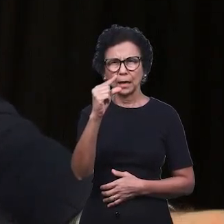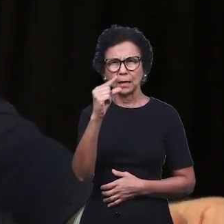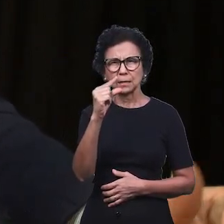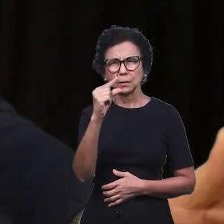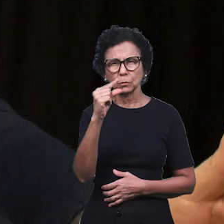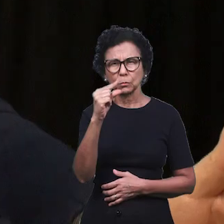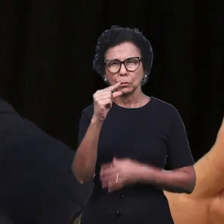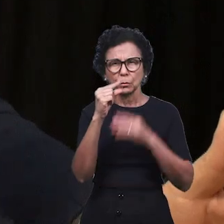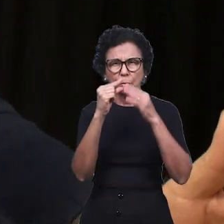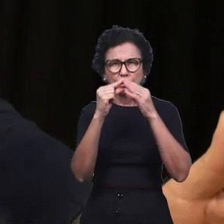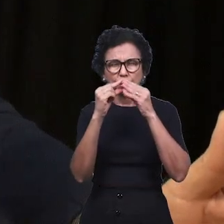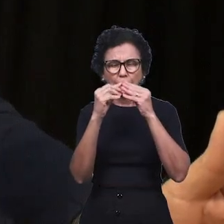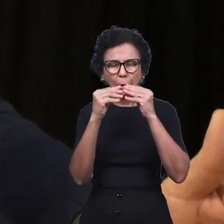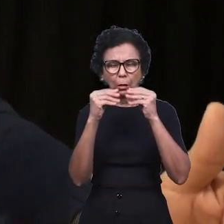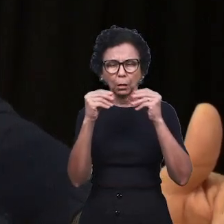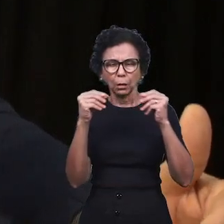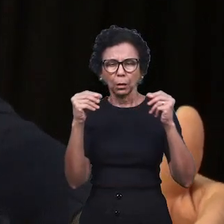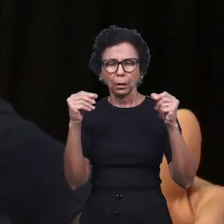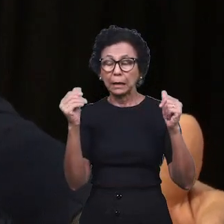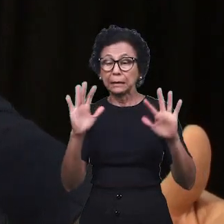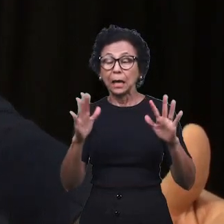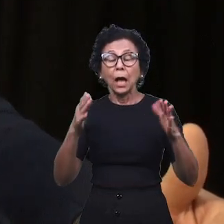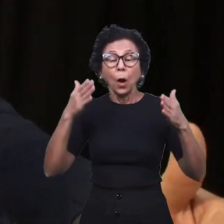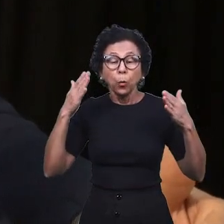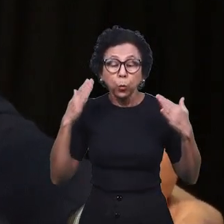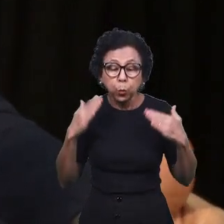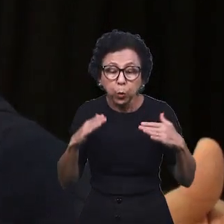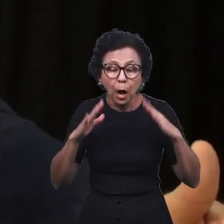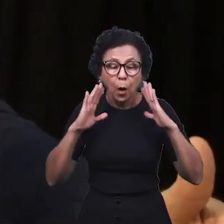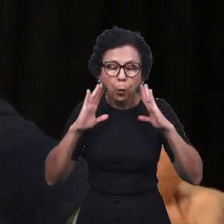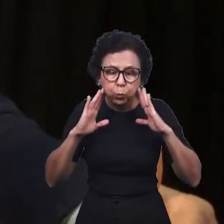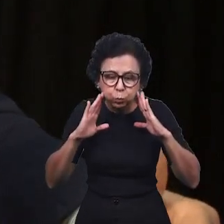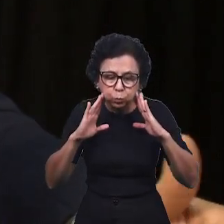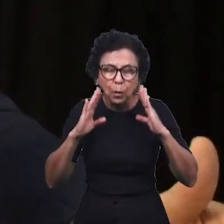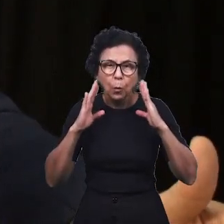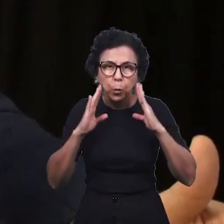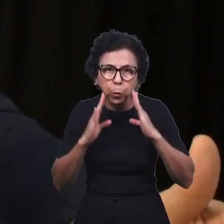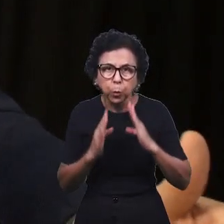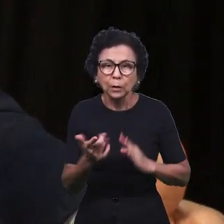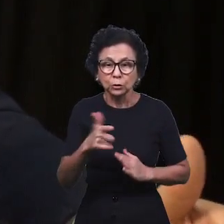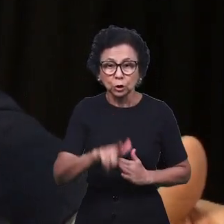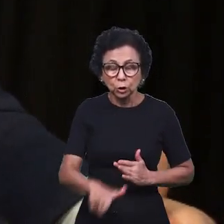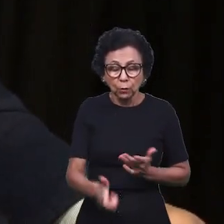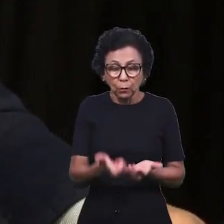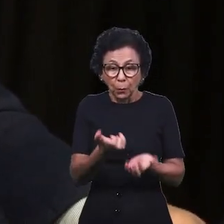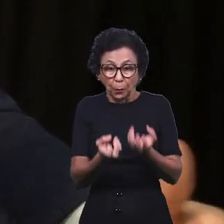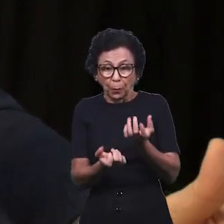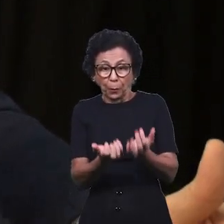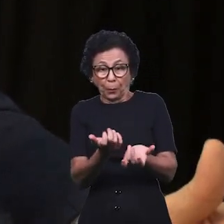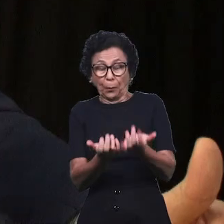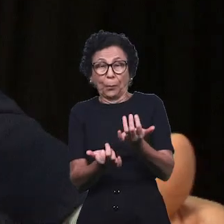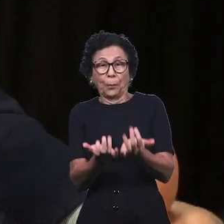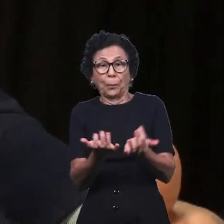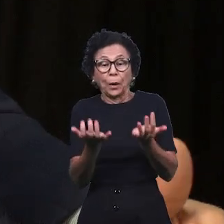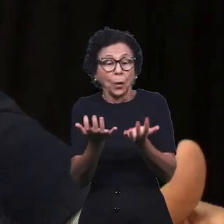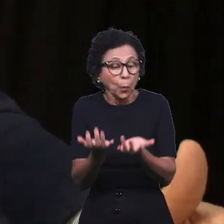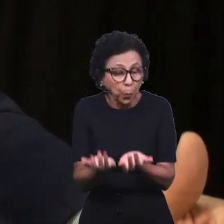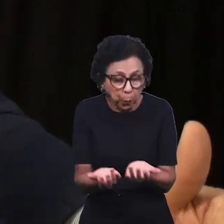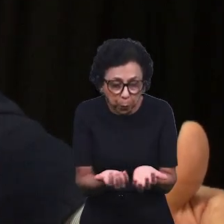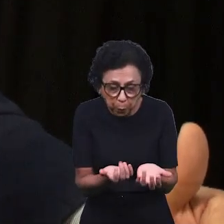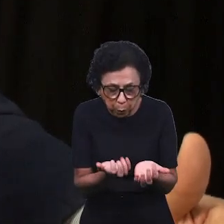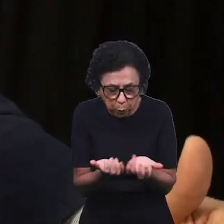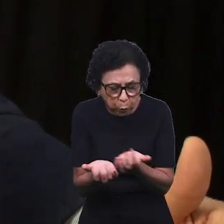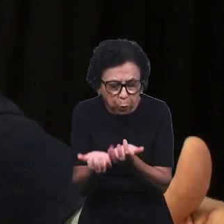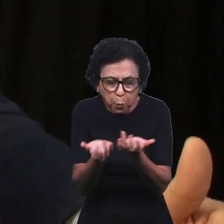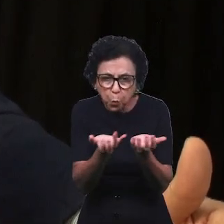Né? Você sopra para que ela não se apague. Está apagando? O costume é soprar, né? Então, soprou